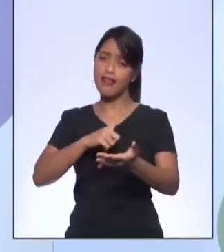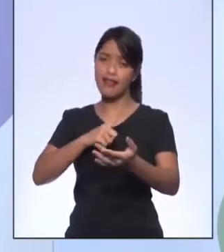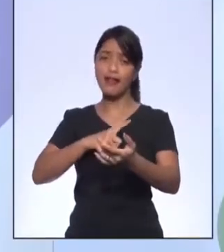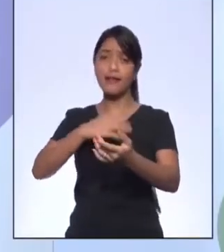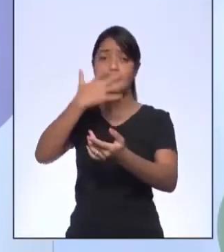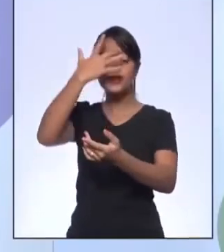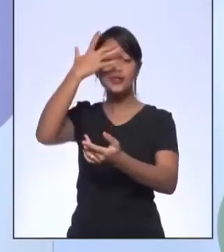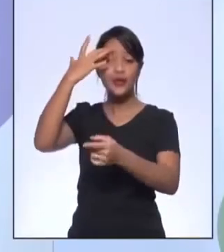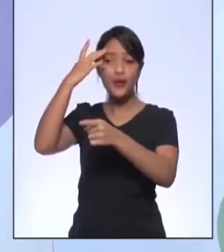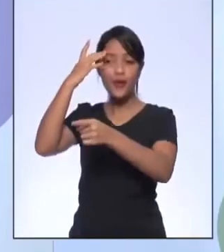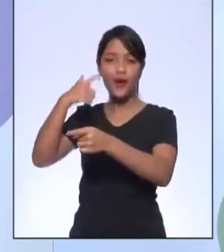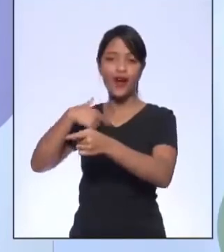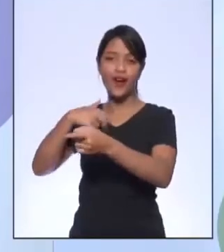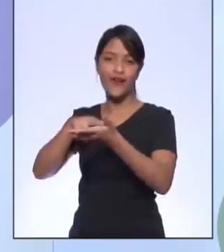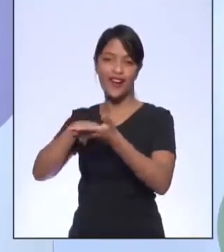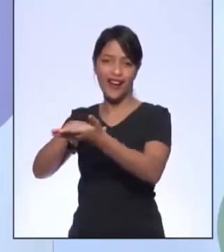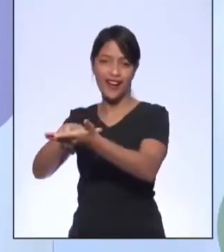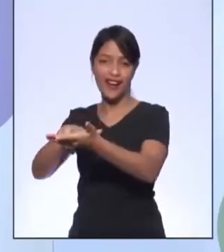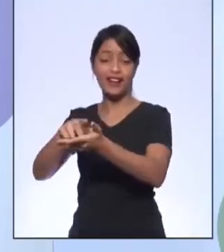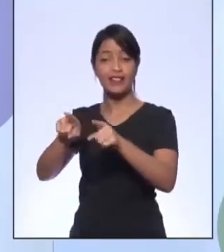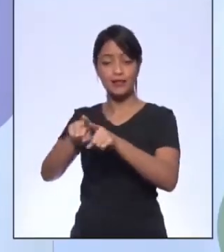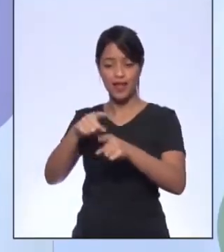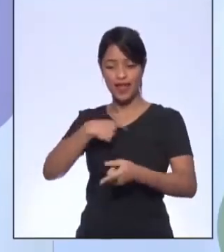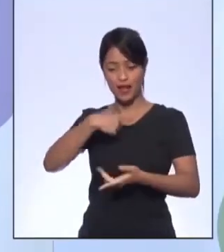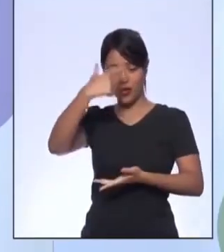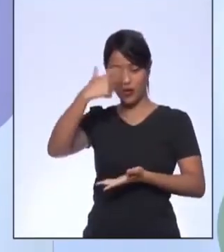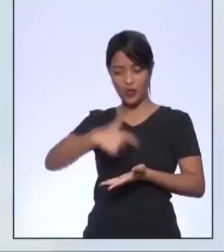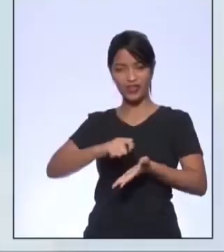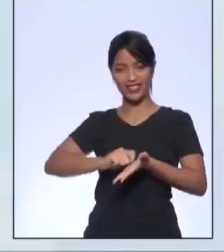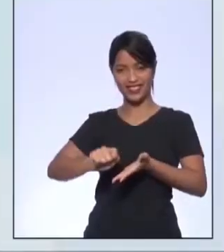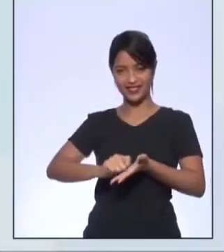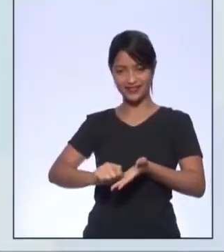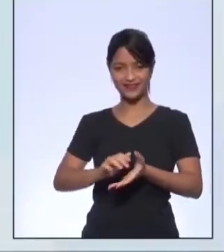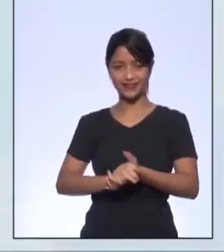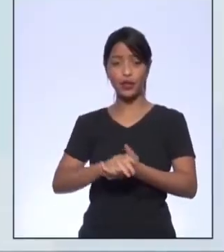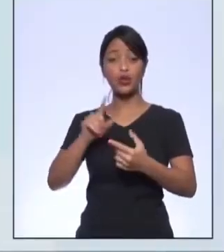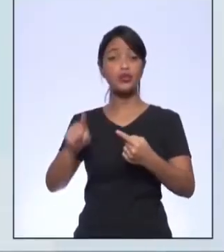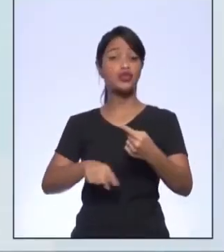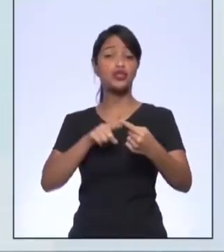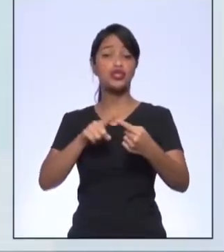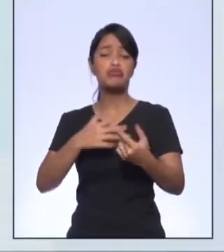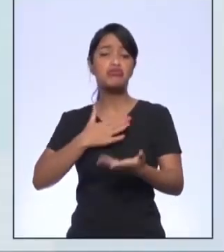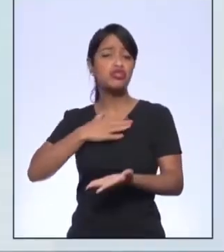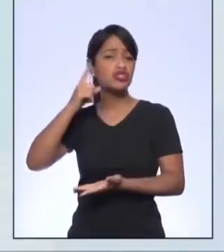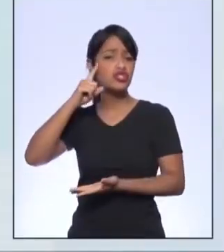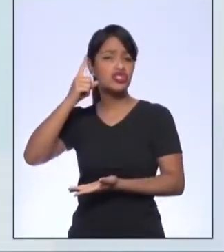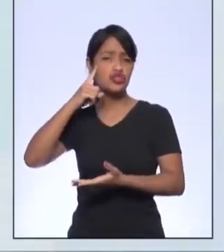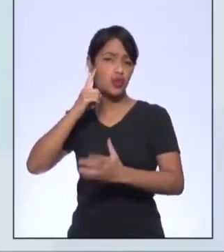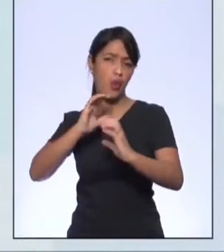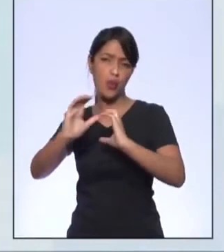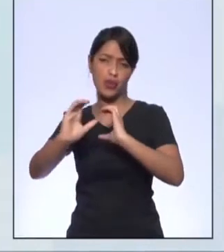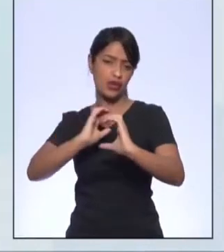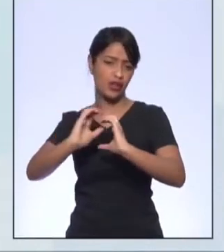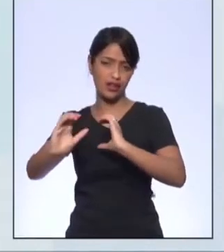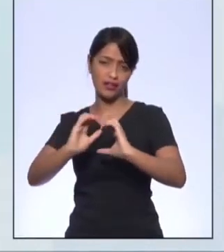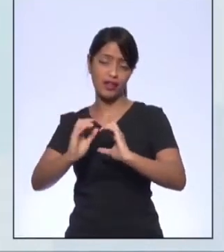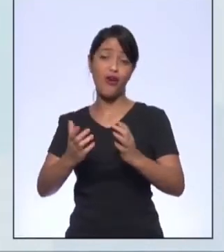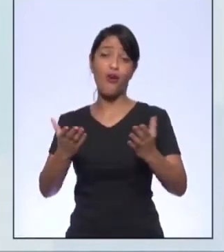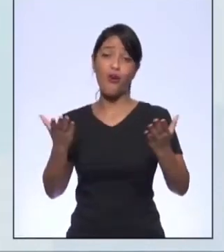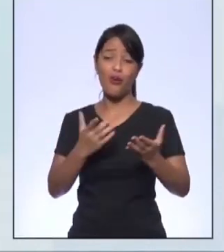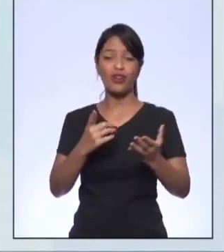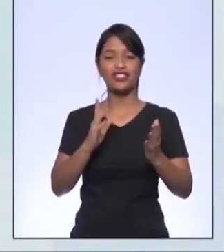tem um remetente, certo? Finalidade, comunicação do cotidiano, atualmente substituído pelo e-mail,